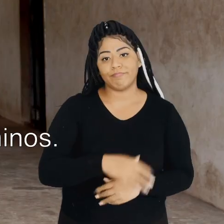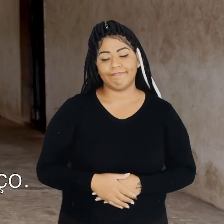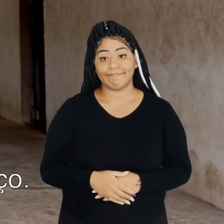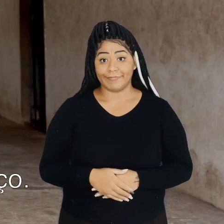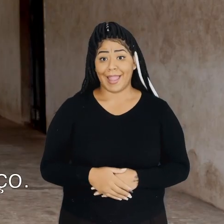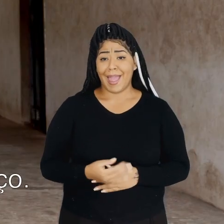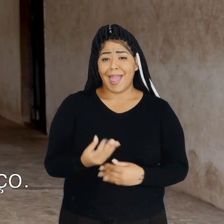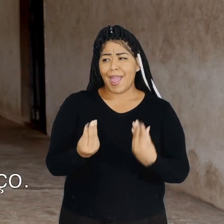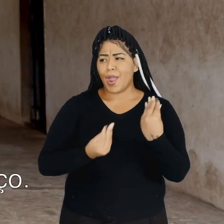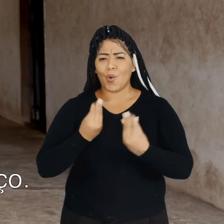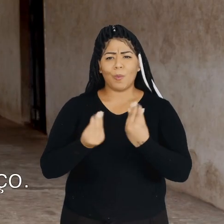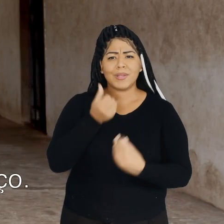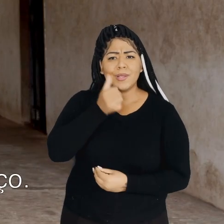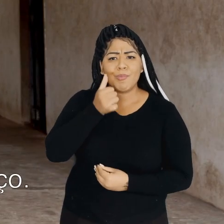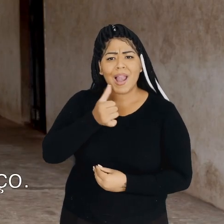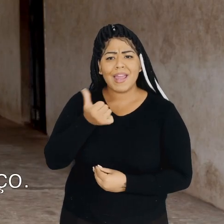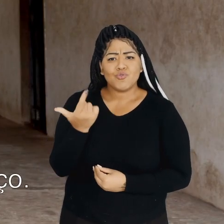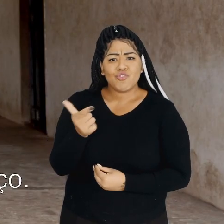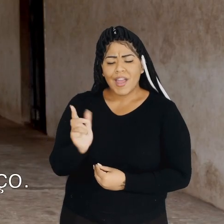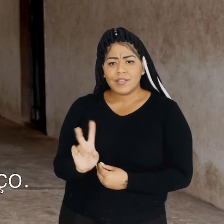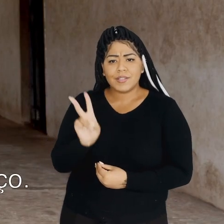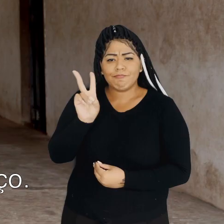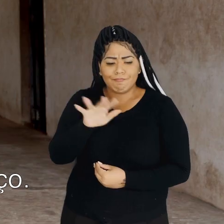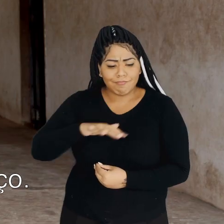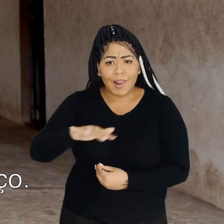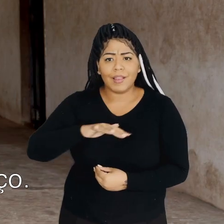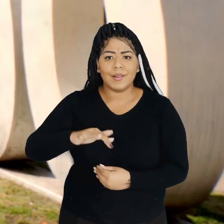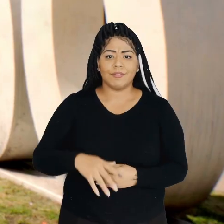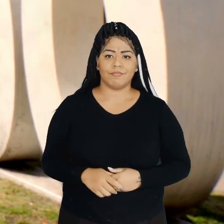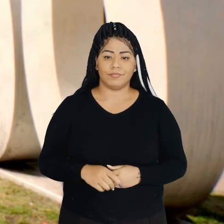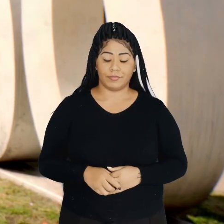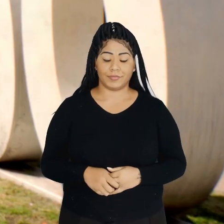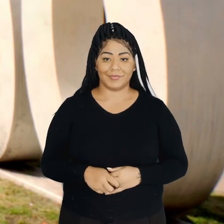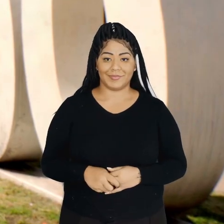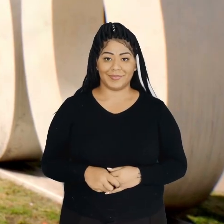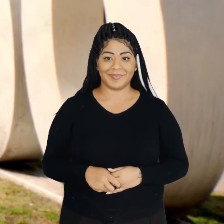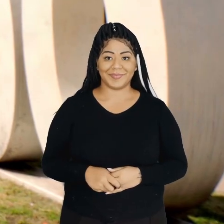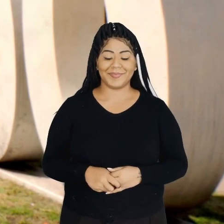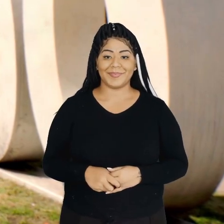meninos. Nunca, é como se as meninas fossem desvalorizadas nesse espaço.